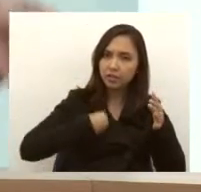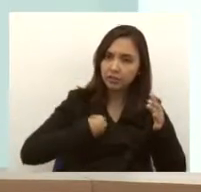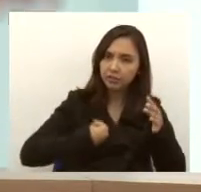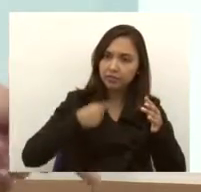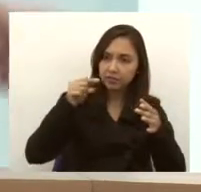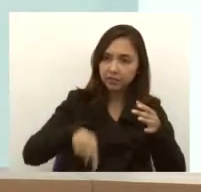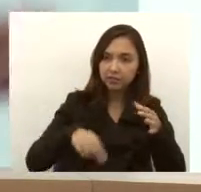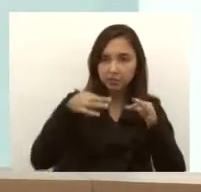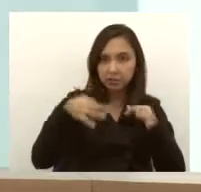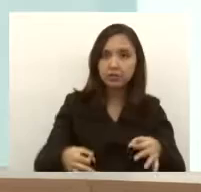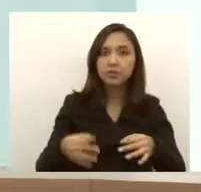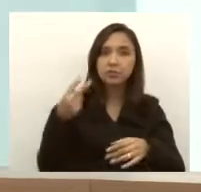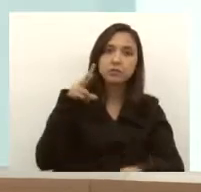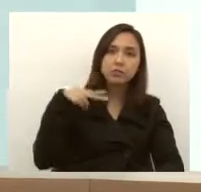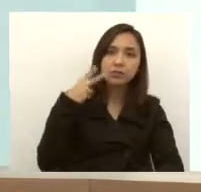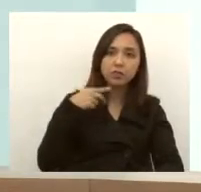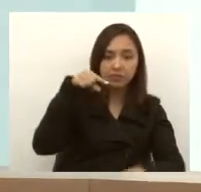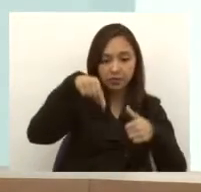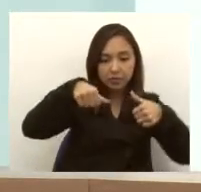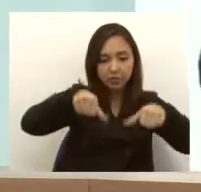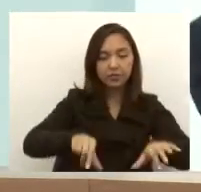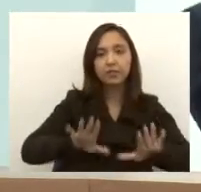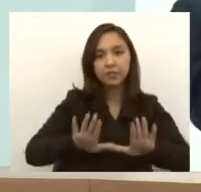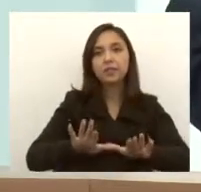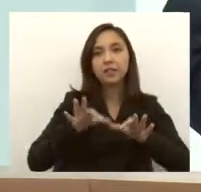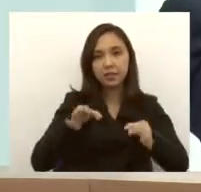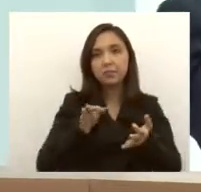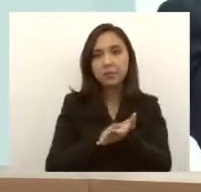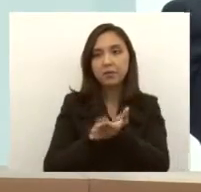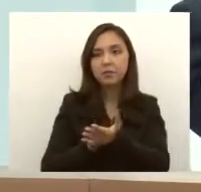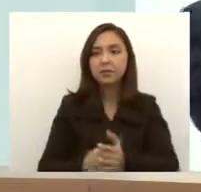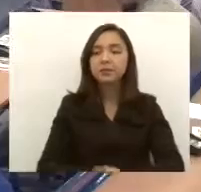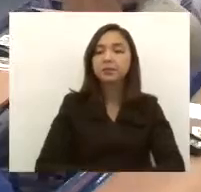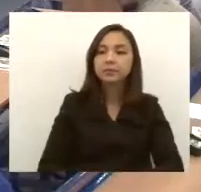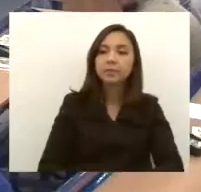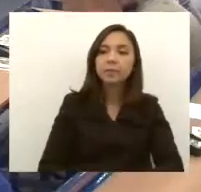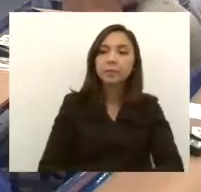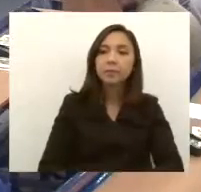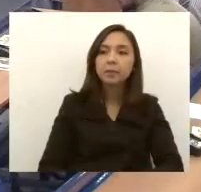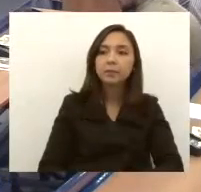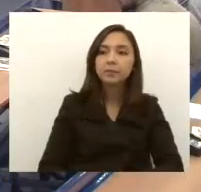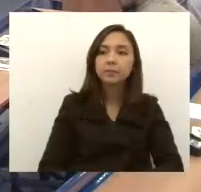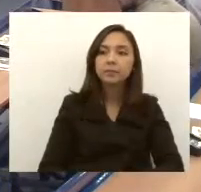certeza que um dia o senhor será vereador efetivo aqui no Legislativo de Guarulhos. Parabéns.